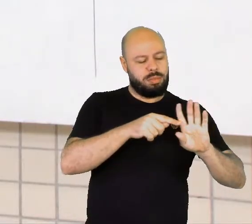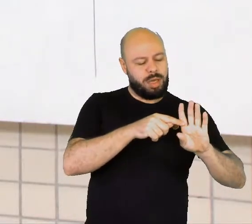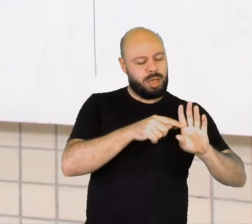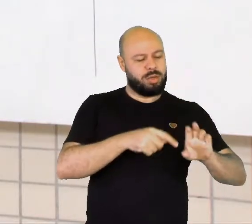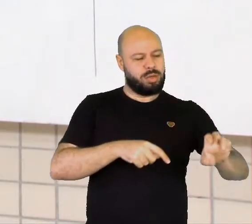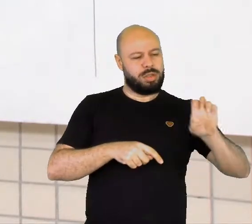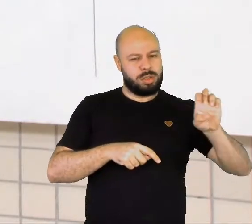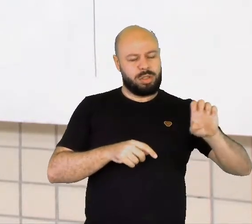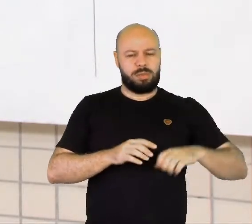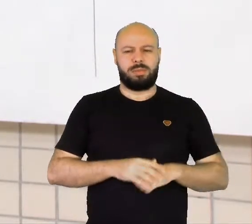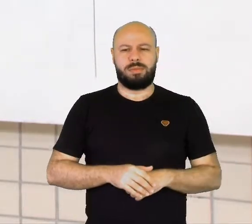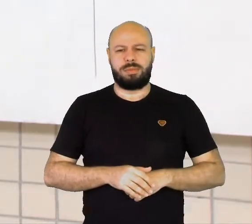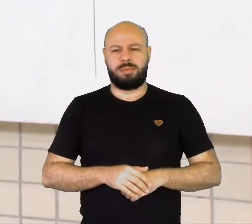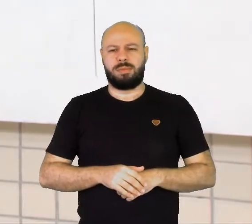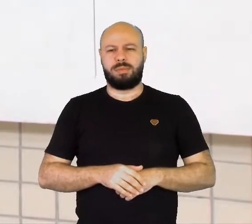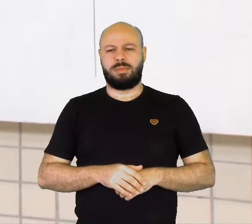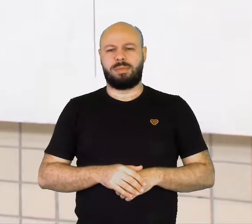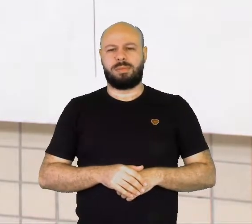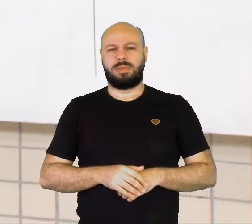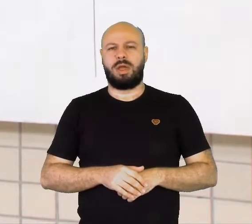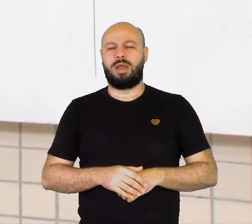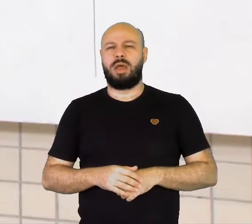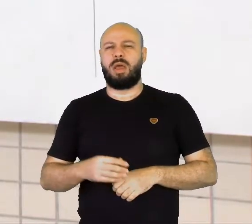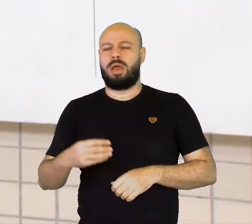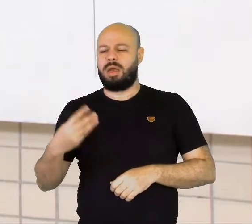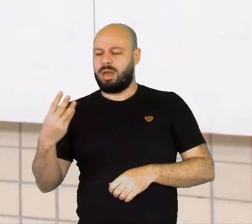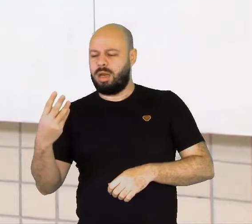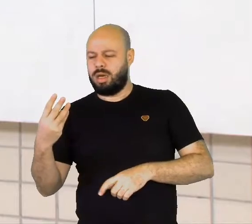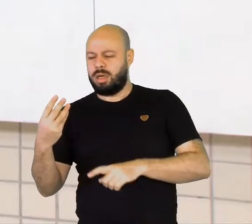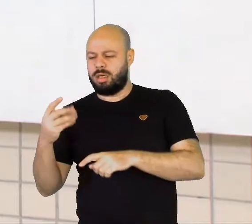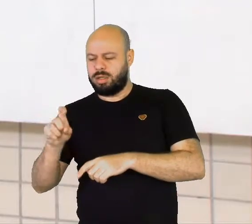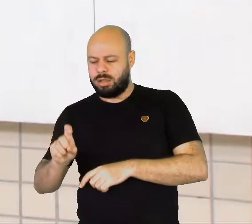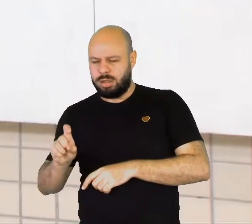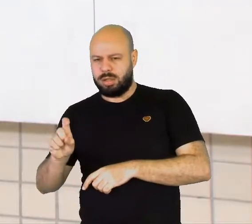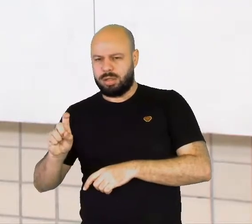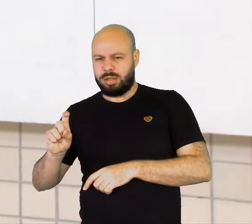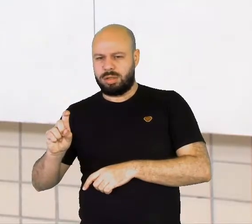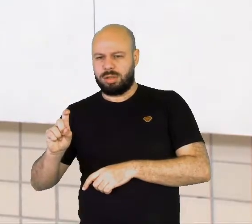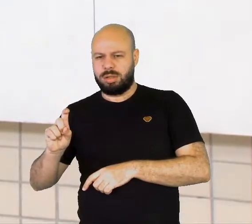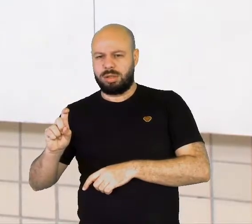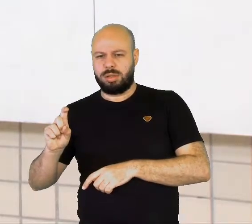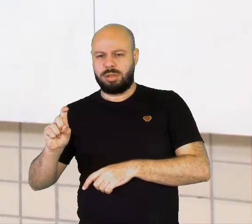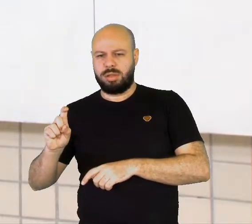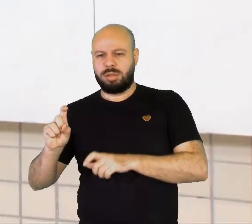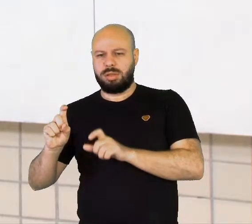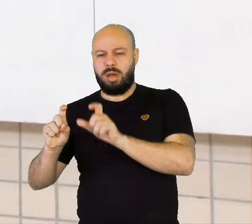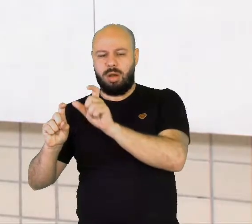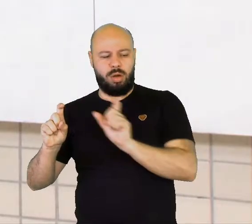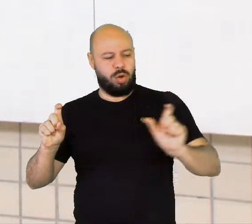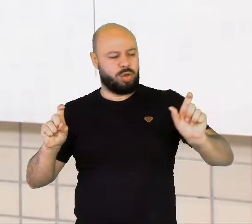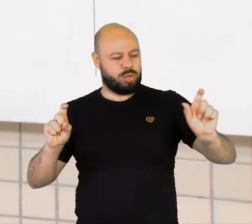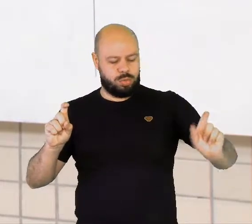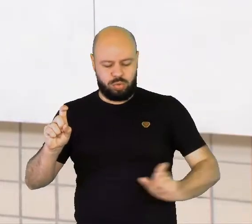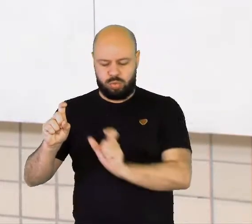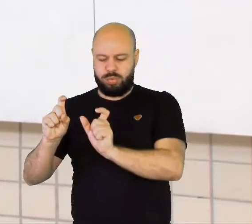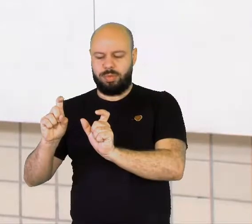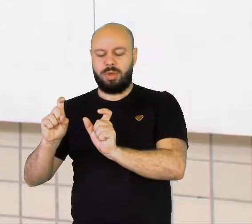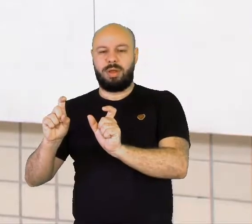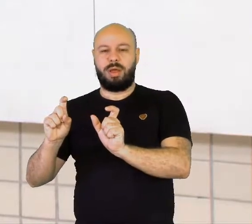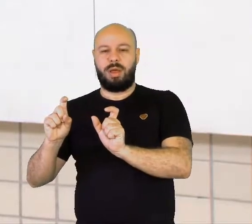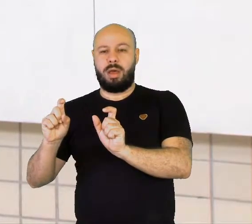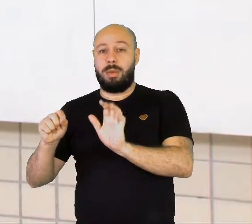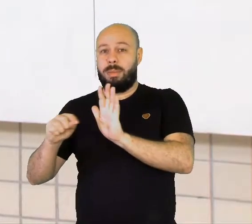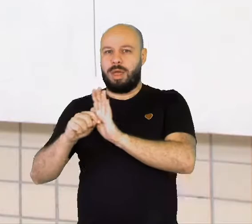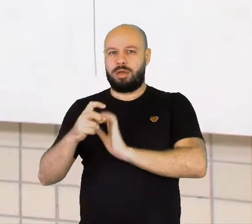não têm x. Então, 3x mais x vem para cá, menos